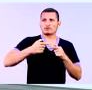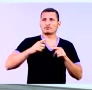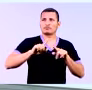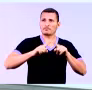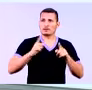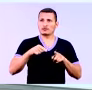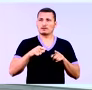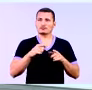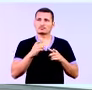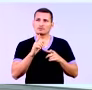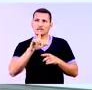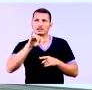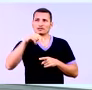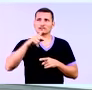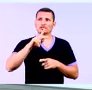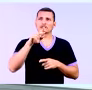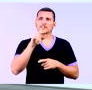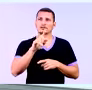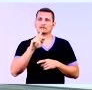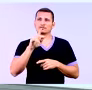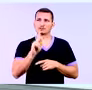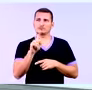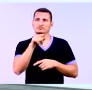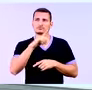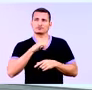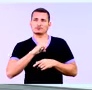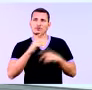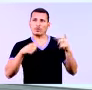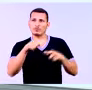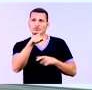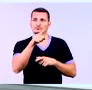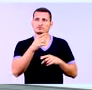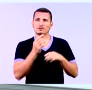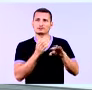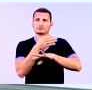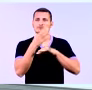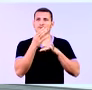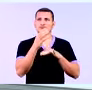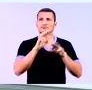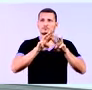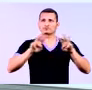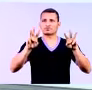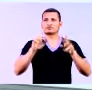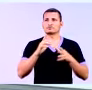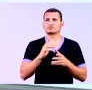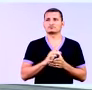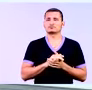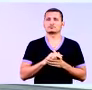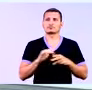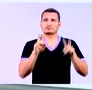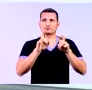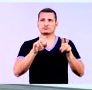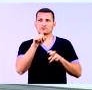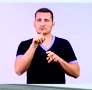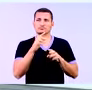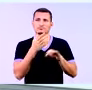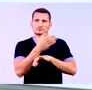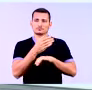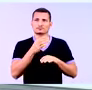com o link de internet que você tem na sua residência ou no ponto onde você está acessando, né, o site, né, através do computador que você está acessando o